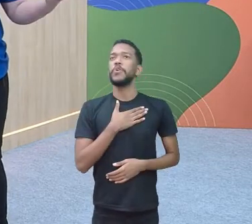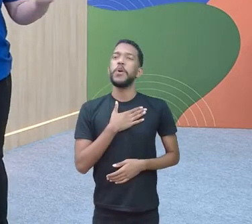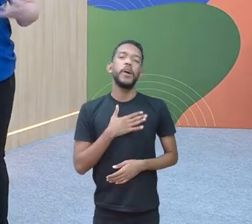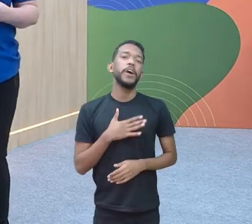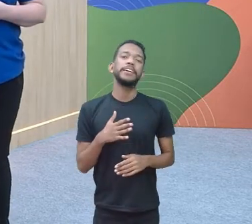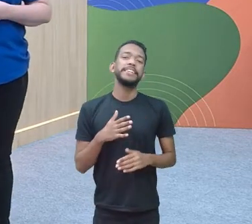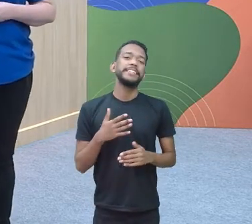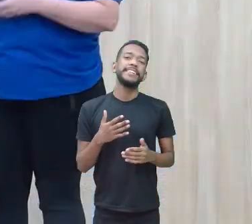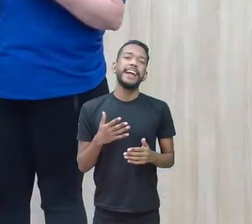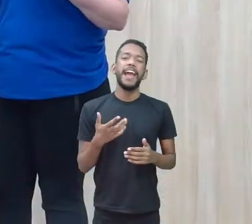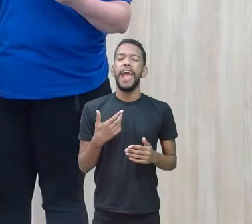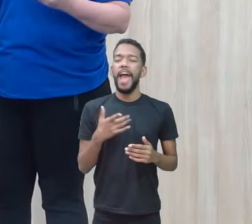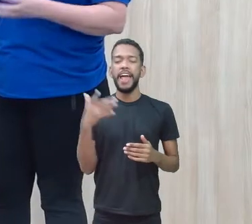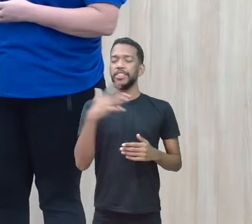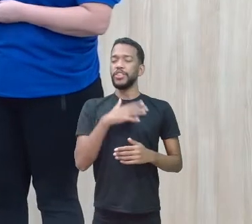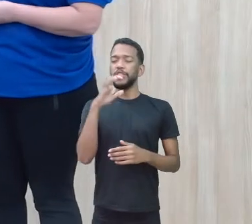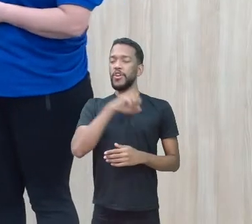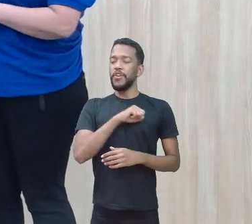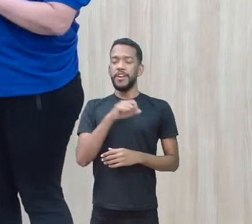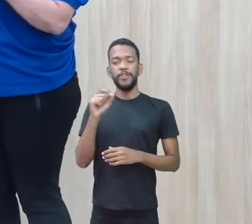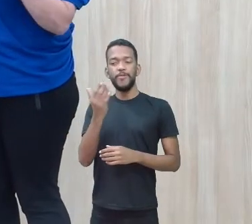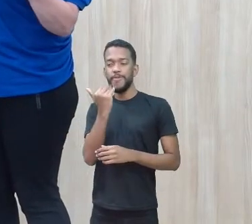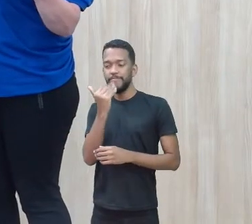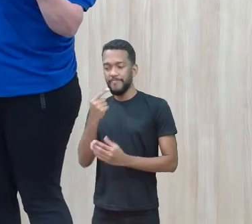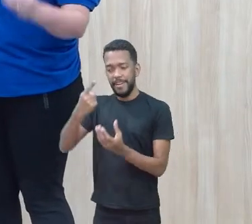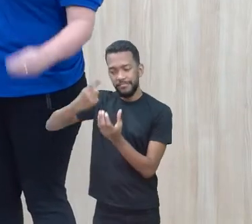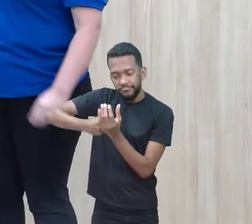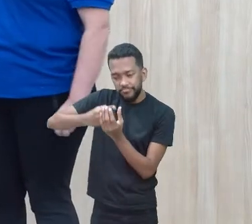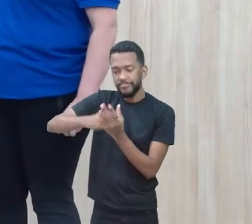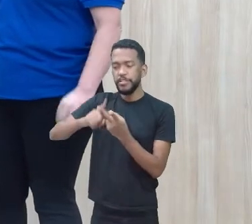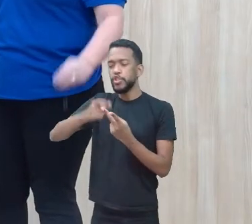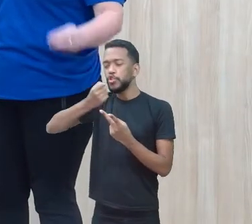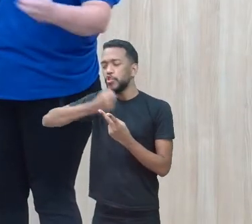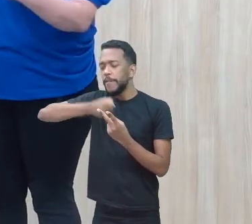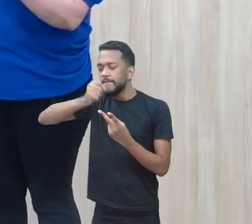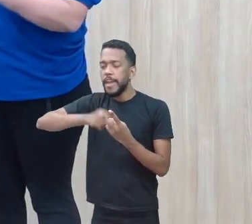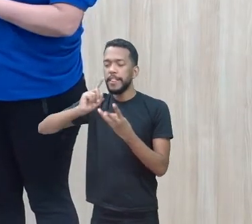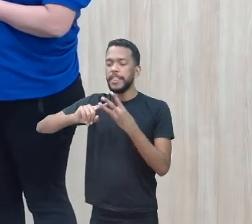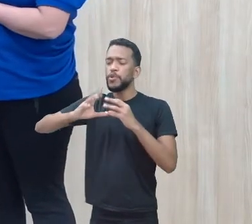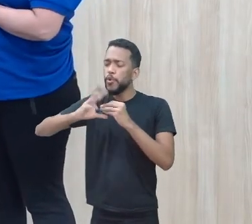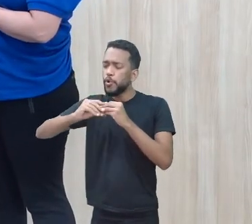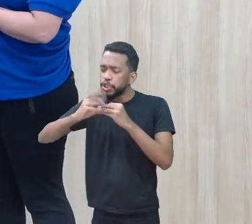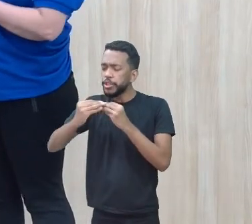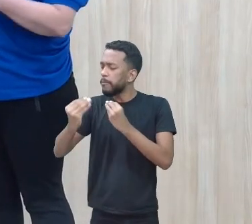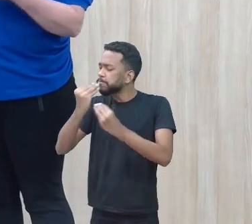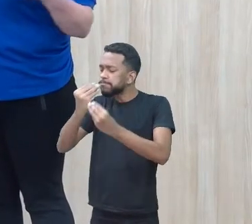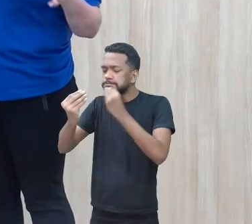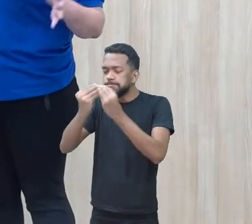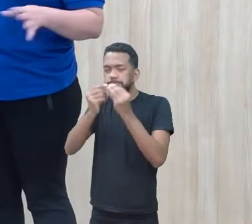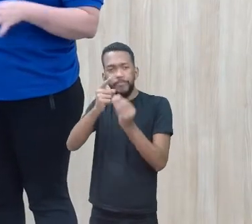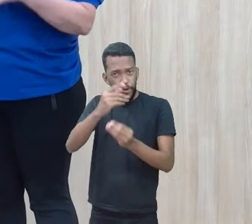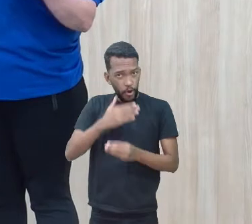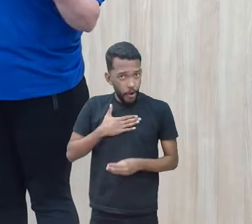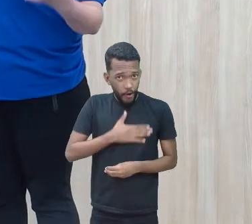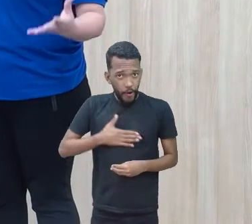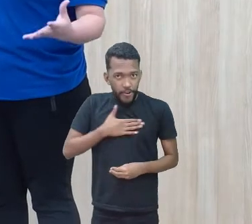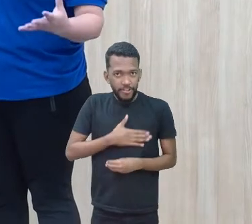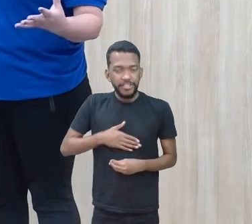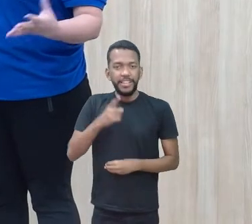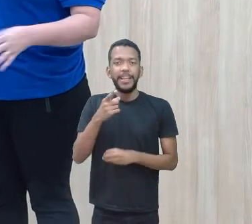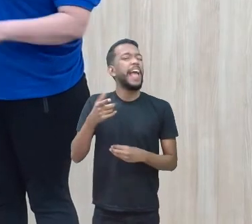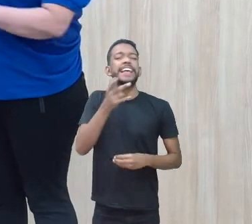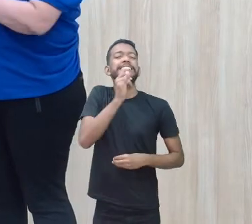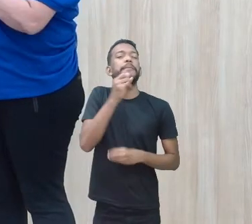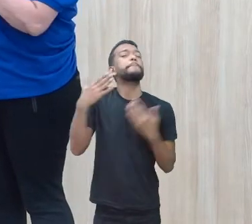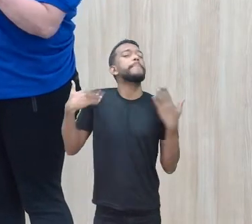cachorro-quente delicioso, aquela coxinha, tomar aquele sorvete quando vai no shopping ou está passeando, não é, com sua mãe, com seu pai, com o seu